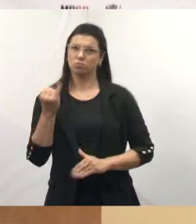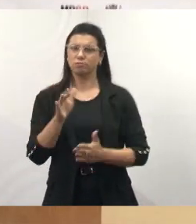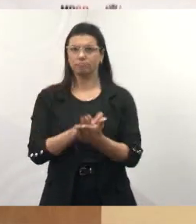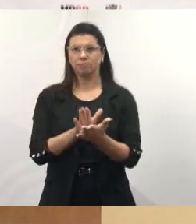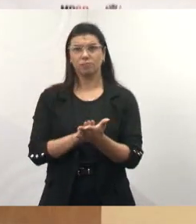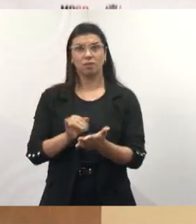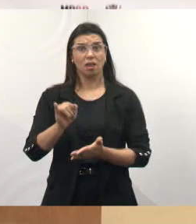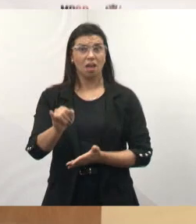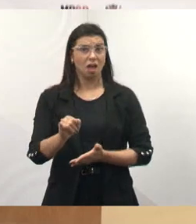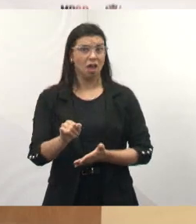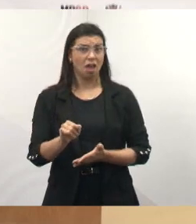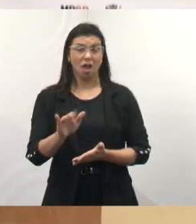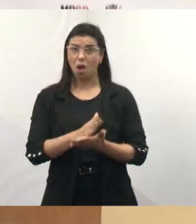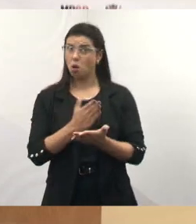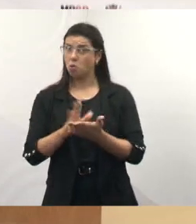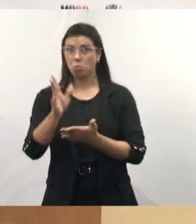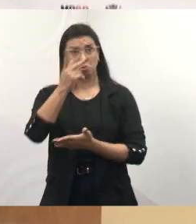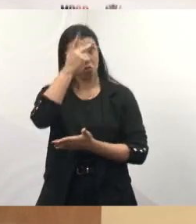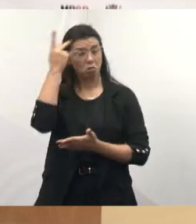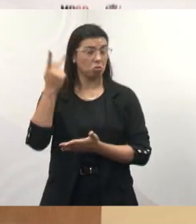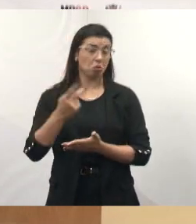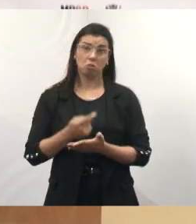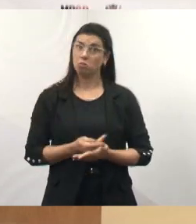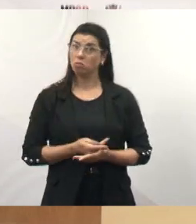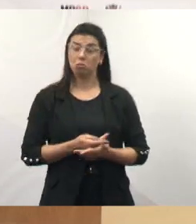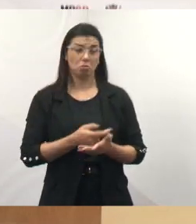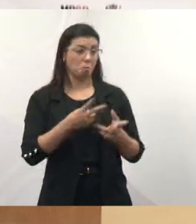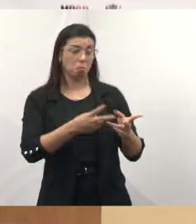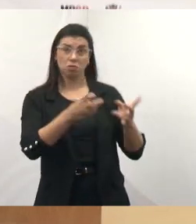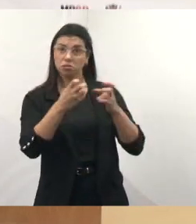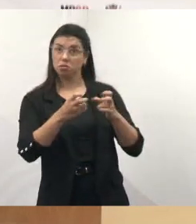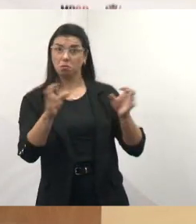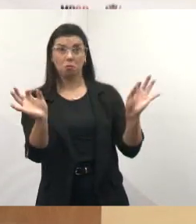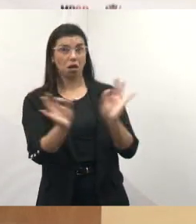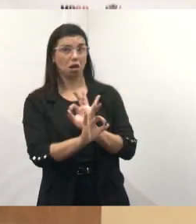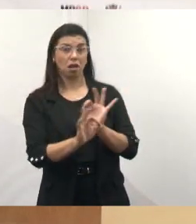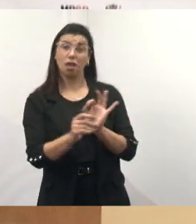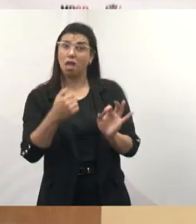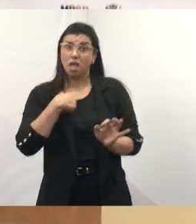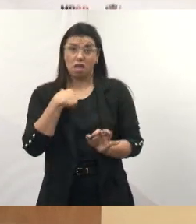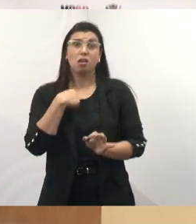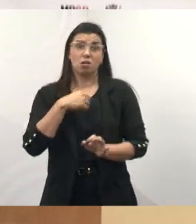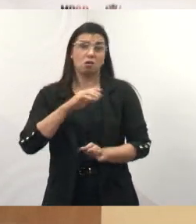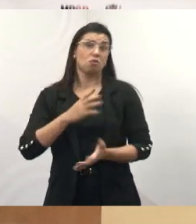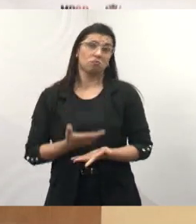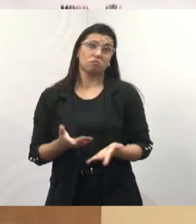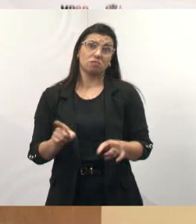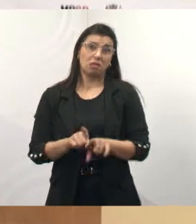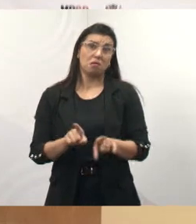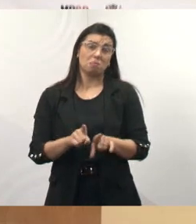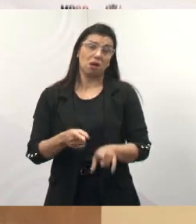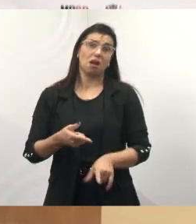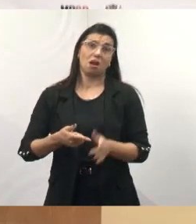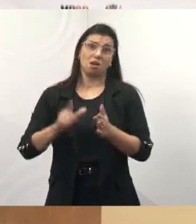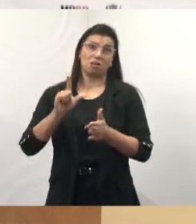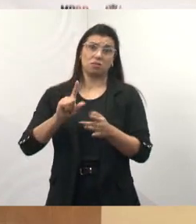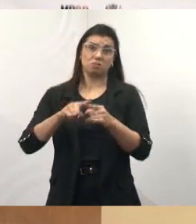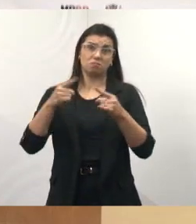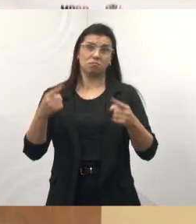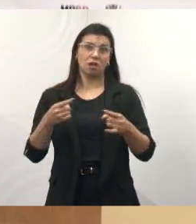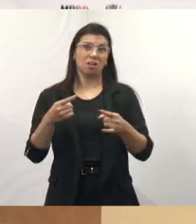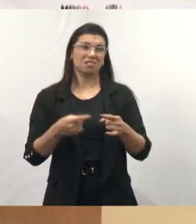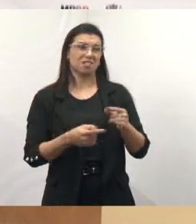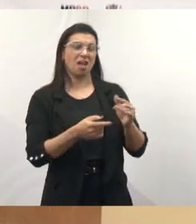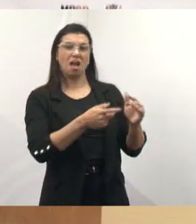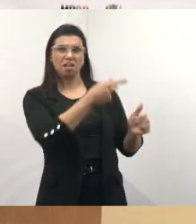que ninguém vê, só quem sente é quem está perto. Eu mesmo não via essas enchentes, mas quem está lá sofrendo